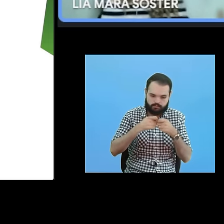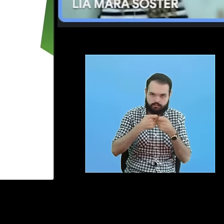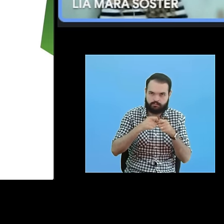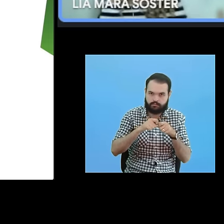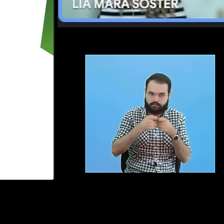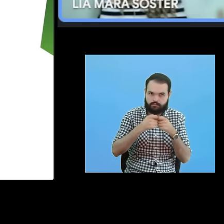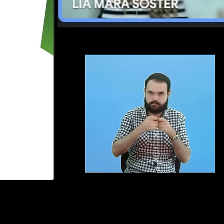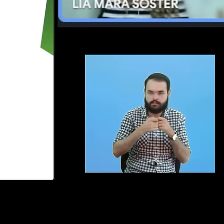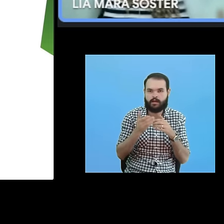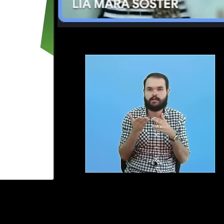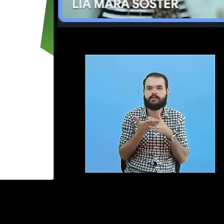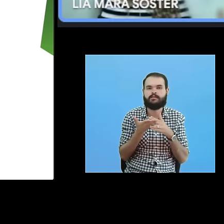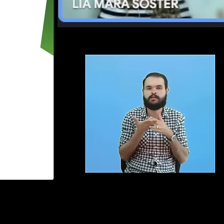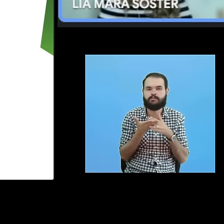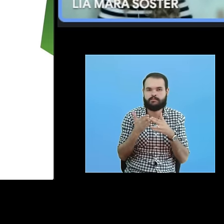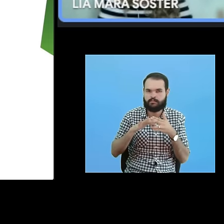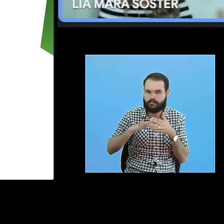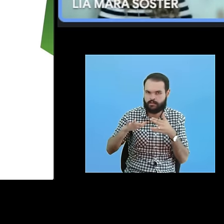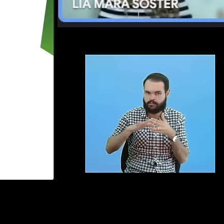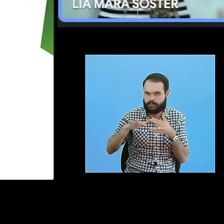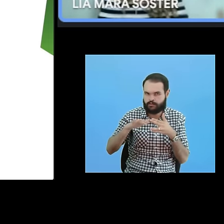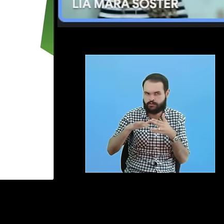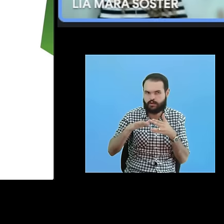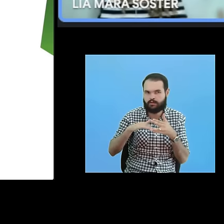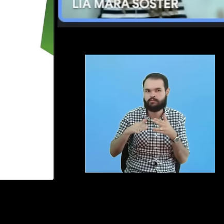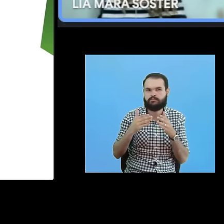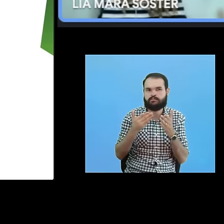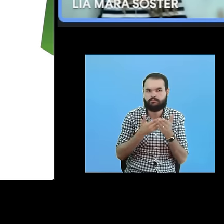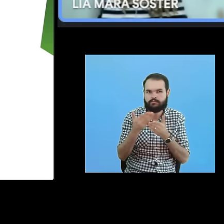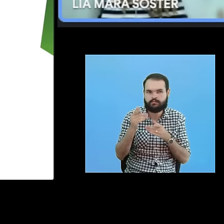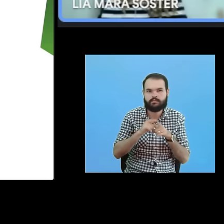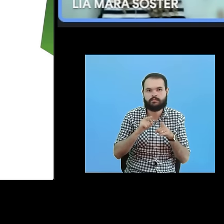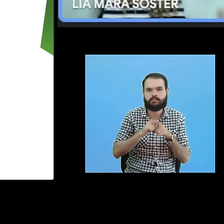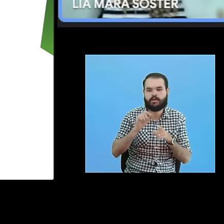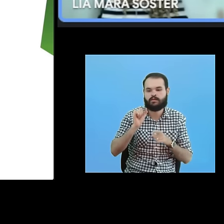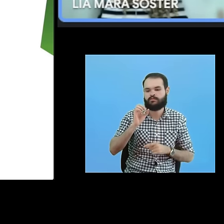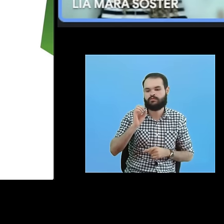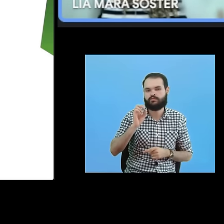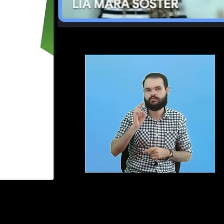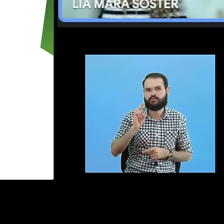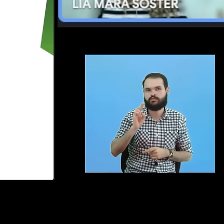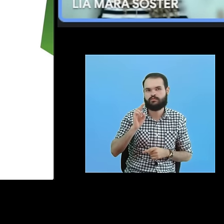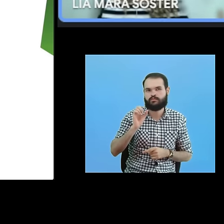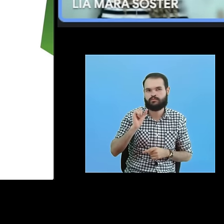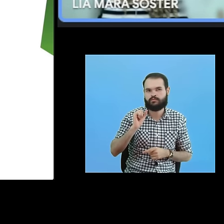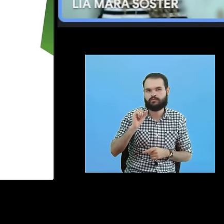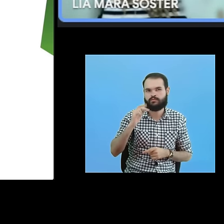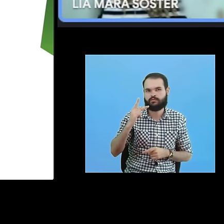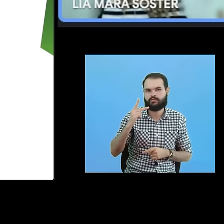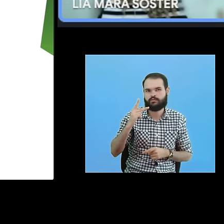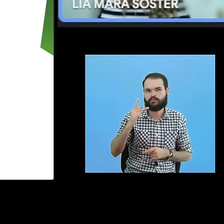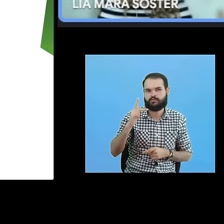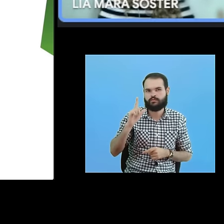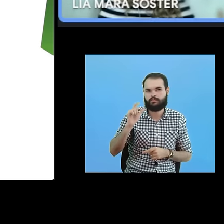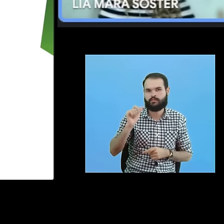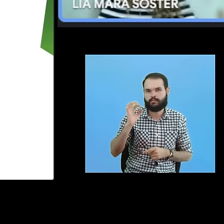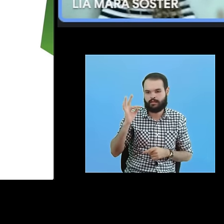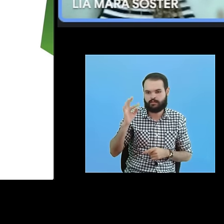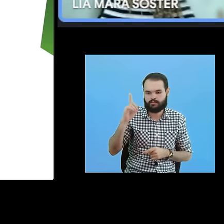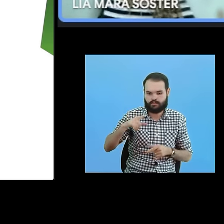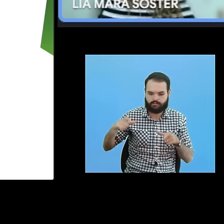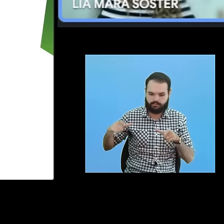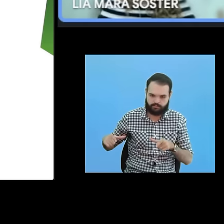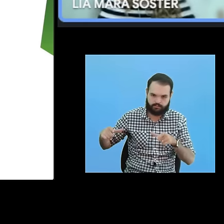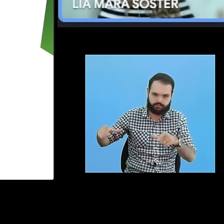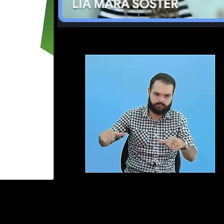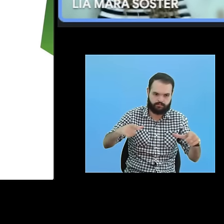nós começamos com produções de suflás, né? Então são aqueles aparadores de prato, né, que ficam bastante elegantes, né,